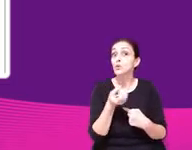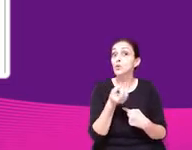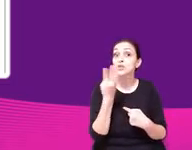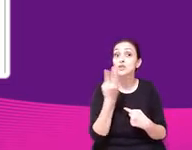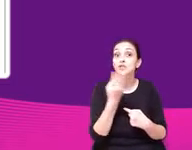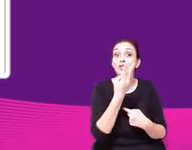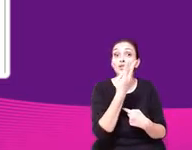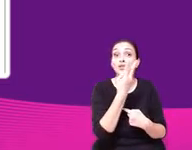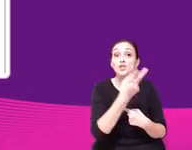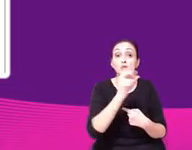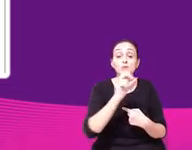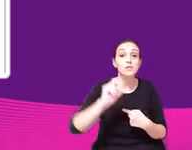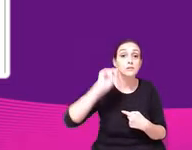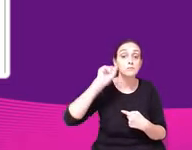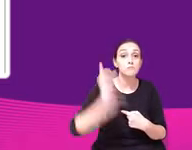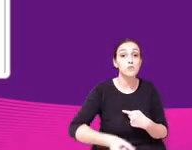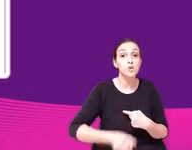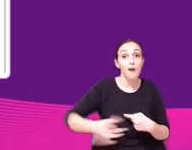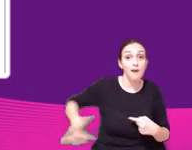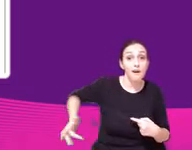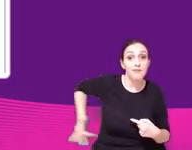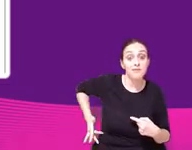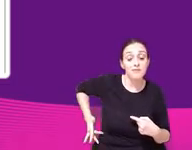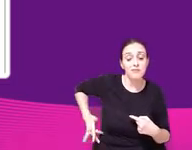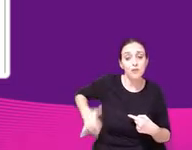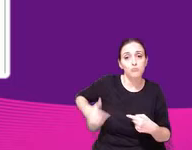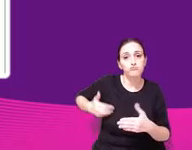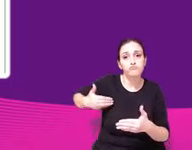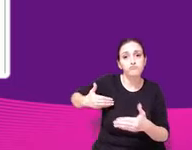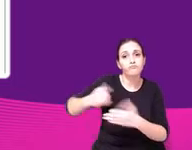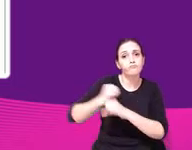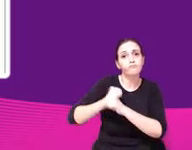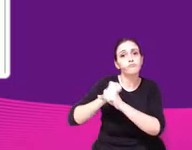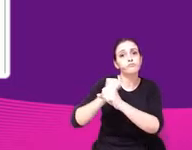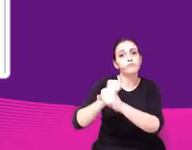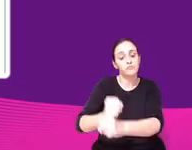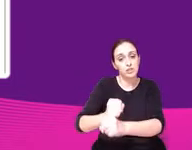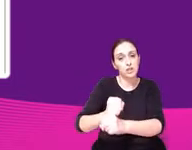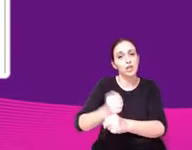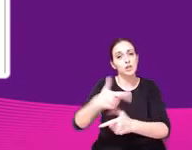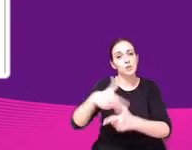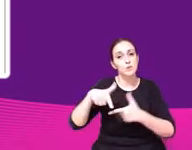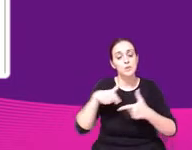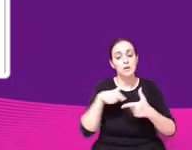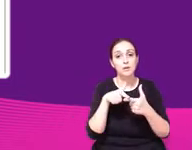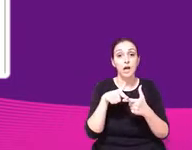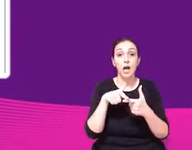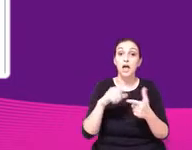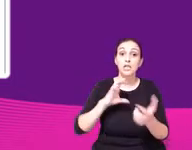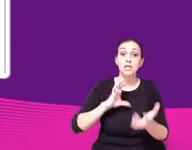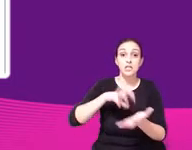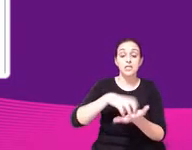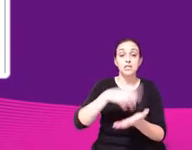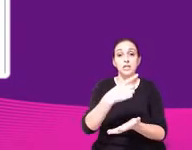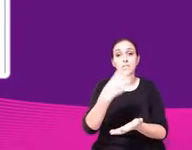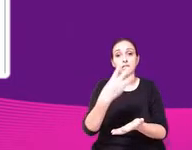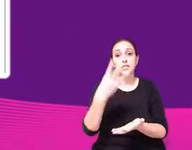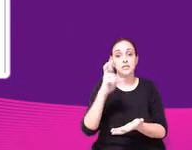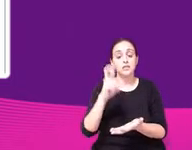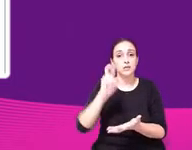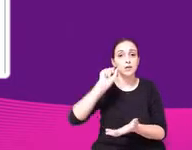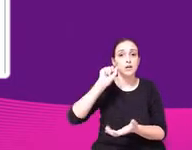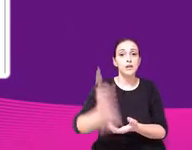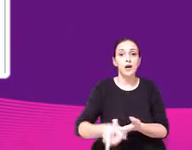200 mil renais crônicos em tratamento substitutivo da função renal. Nós temos 135 mil pacientes em